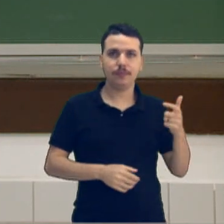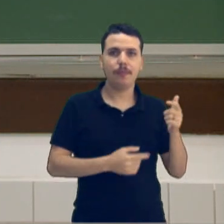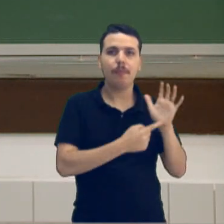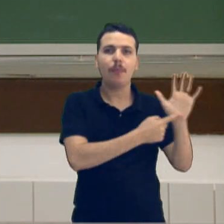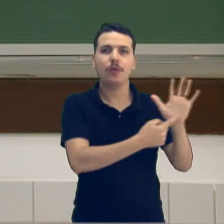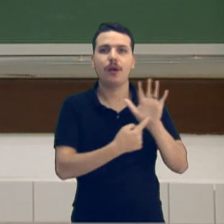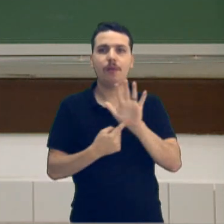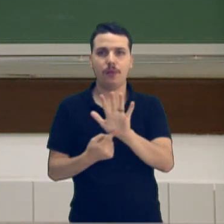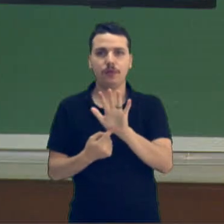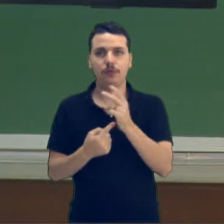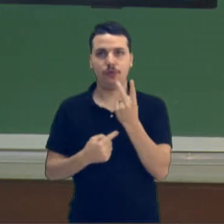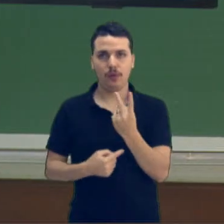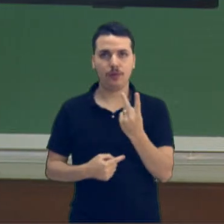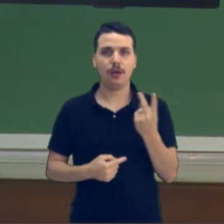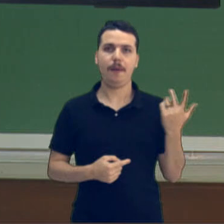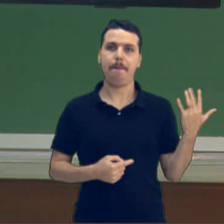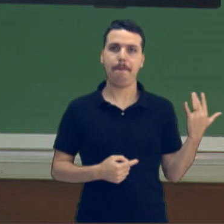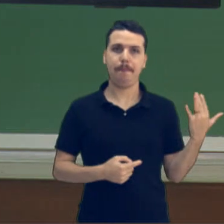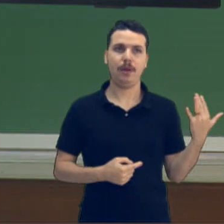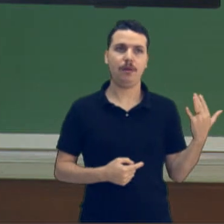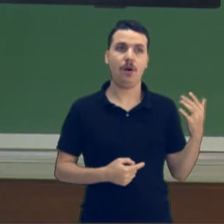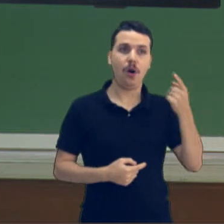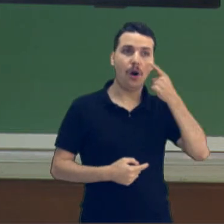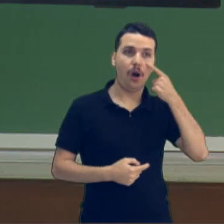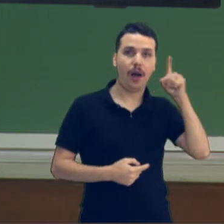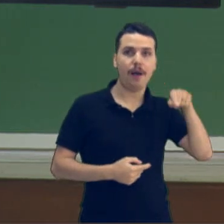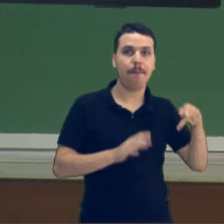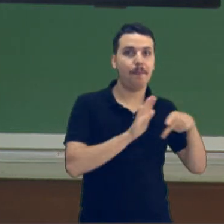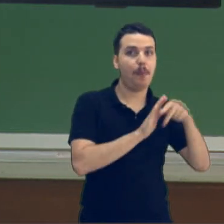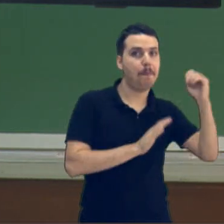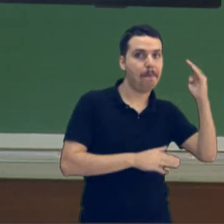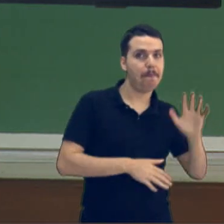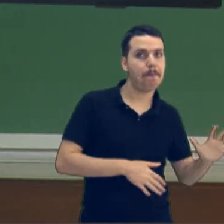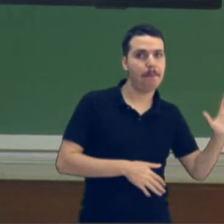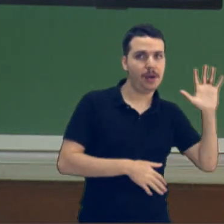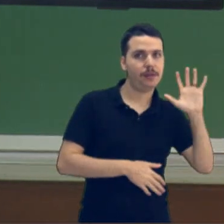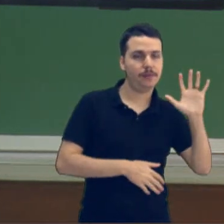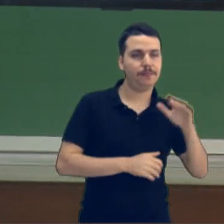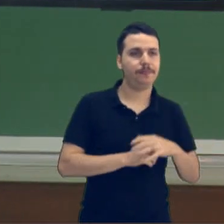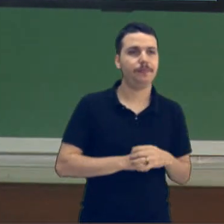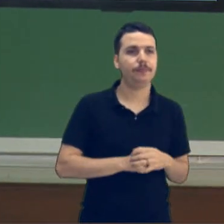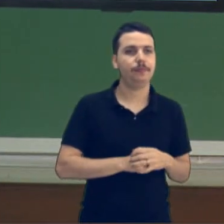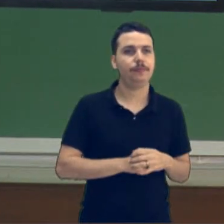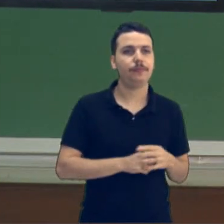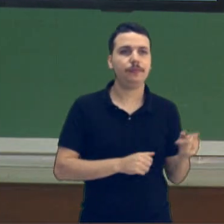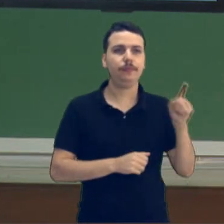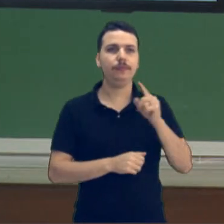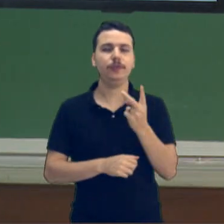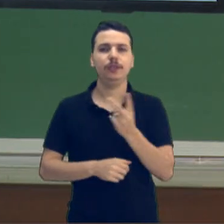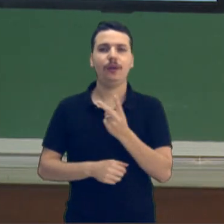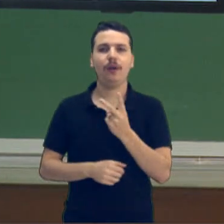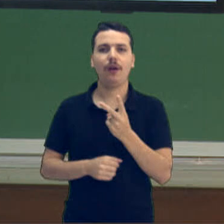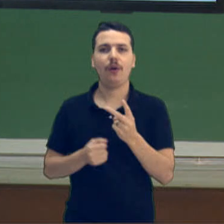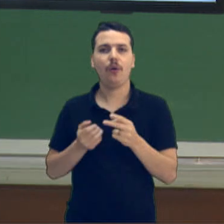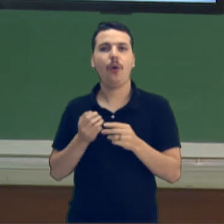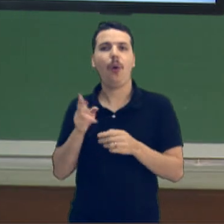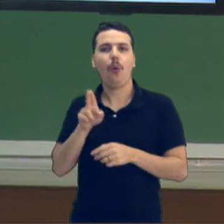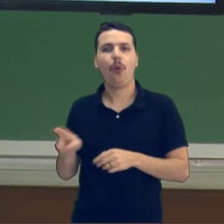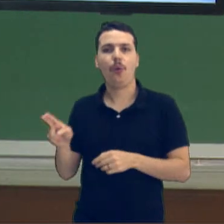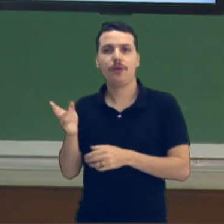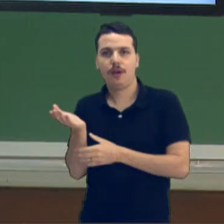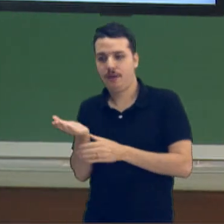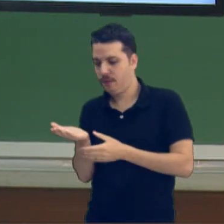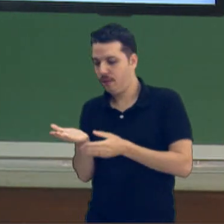mãos nuas, vejam que é um atleta brasileiro já desenvolvendo esse esporte. E aqui já com